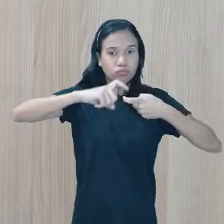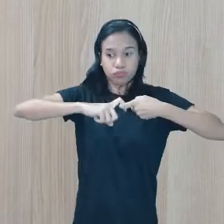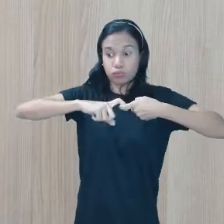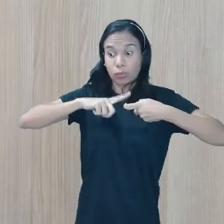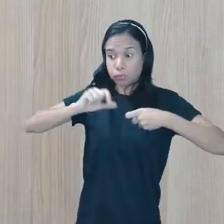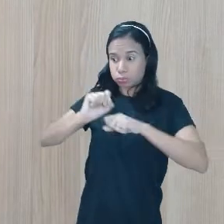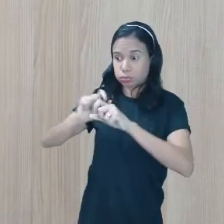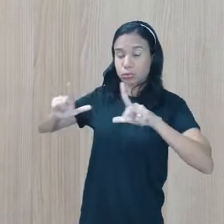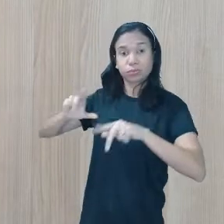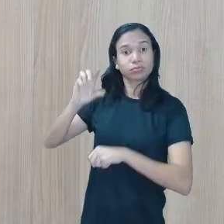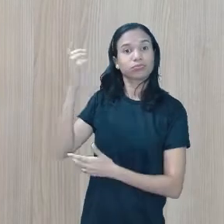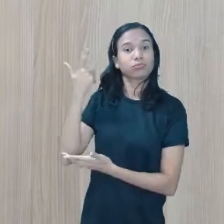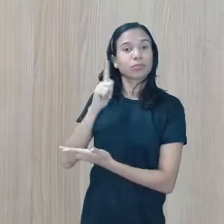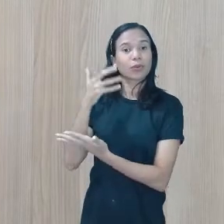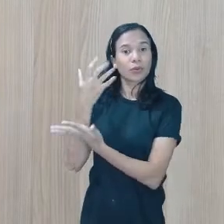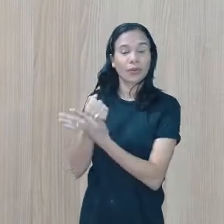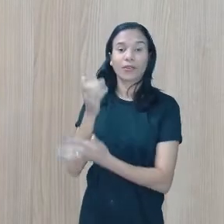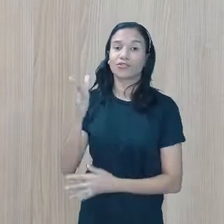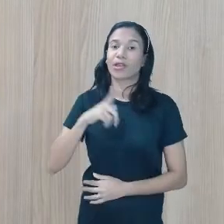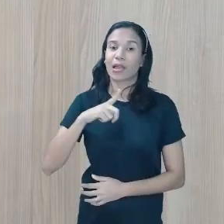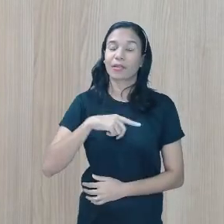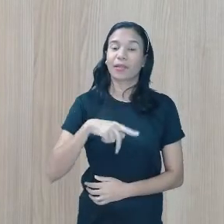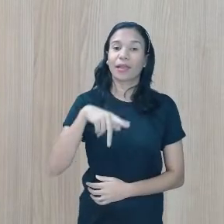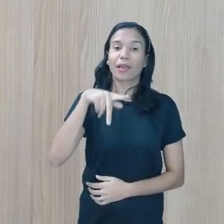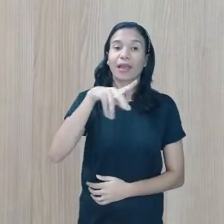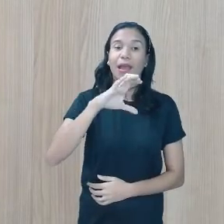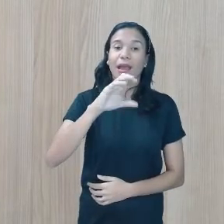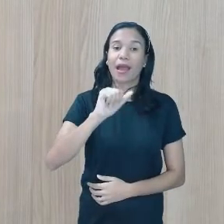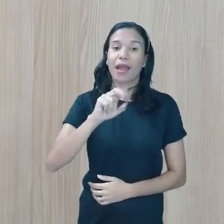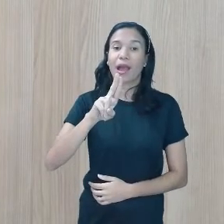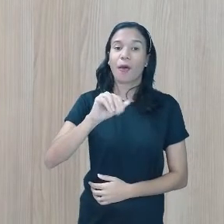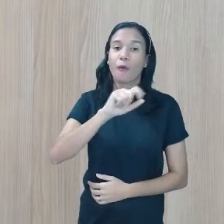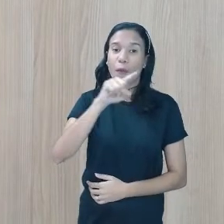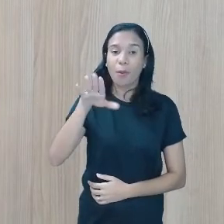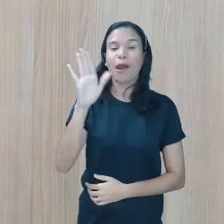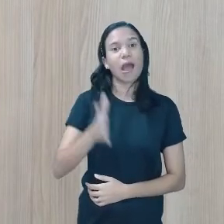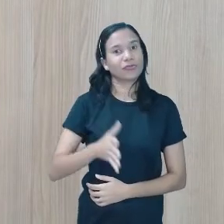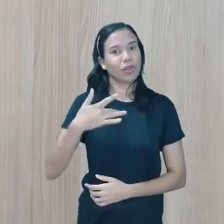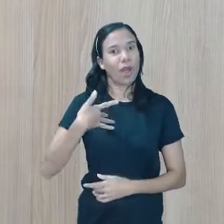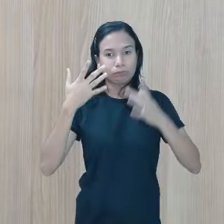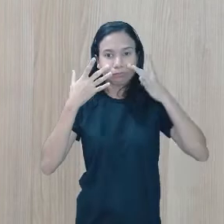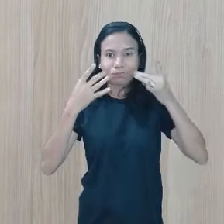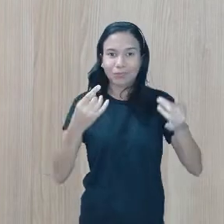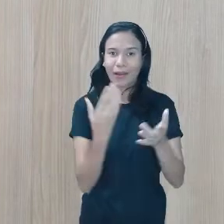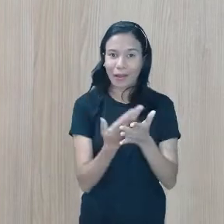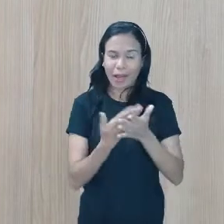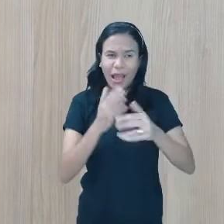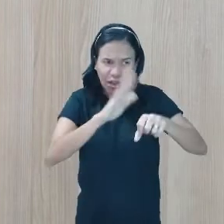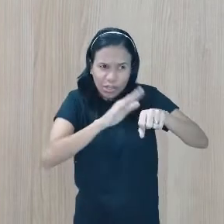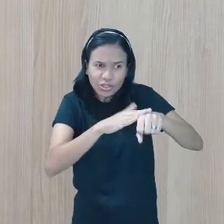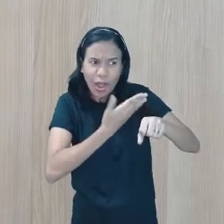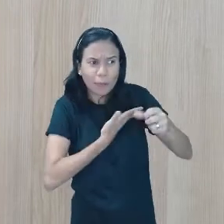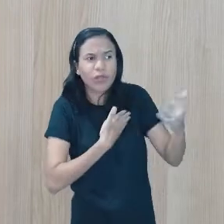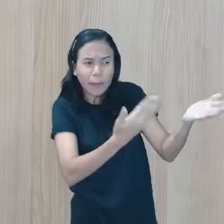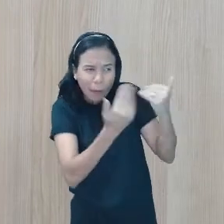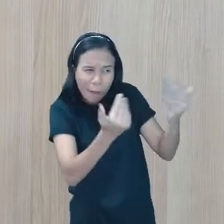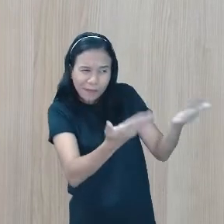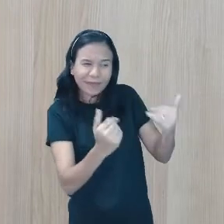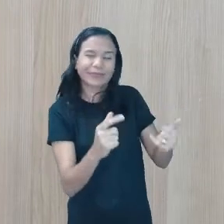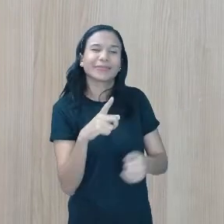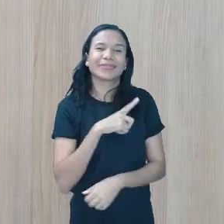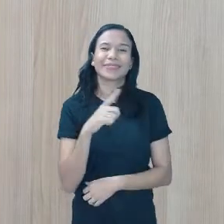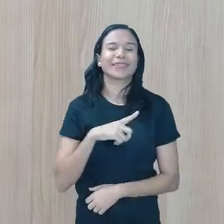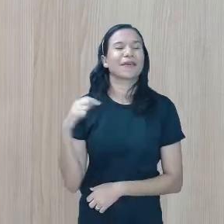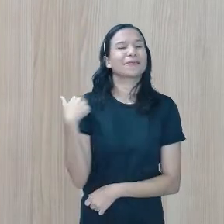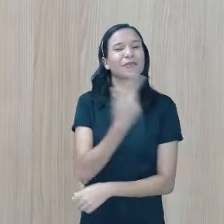vivo aqui. Nós já estamos com o Cauã aqui, professor, já está ligado aqui. Então, chama mais coleguinha, Cauã,